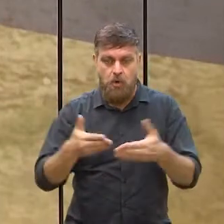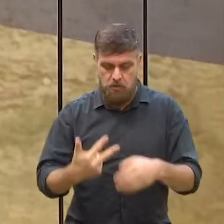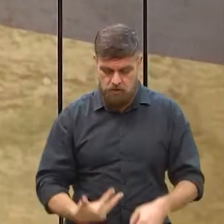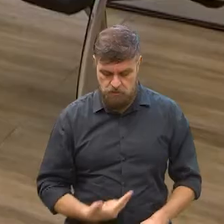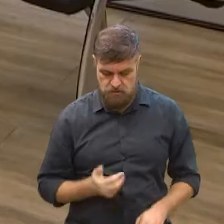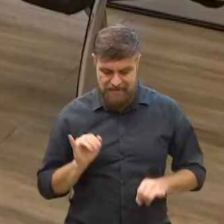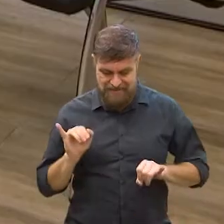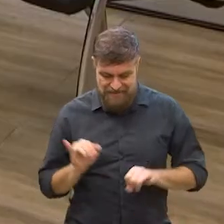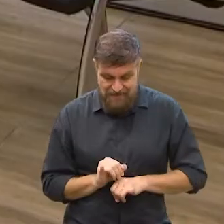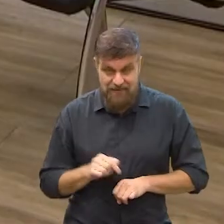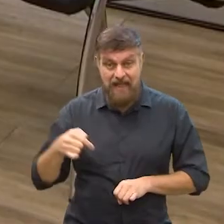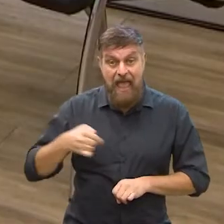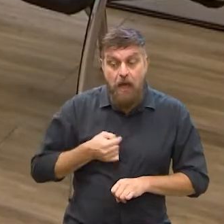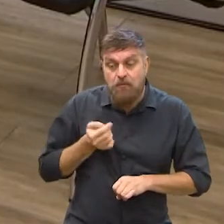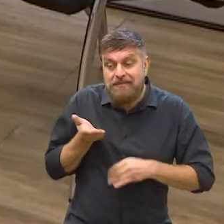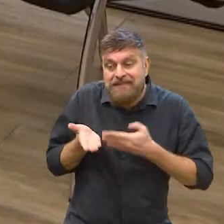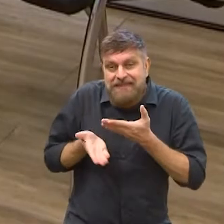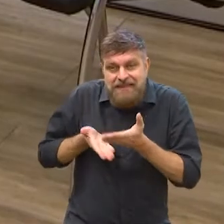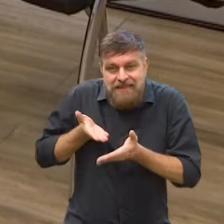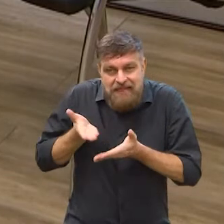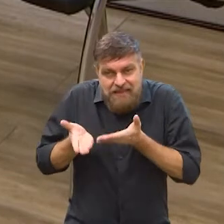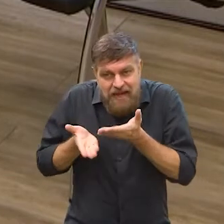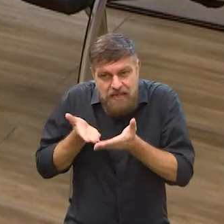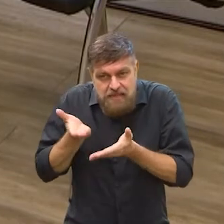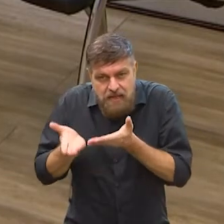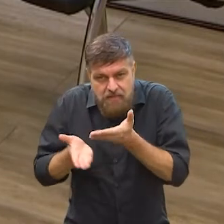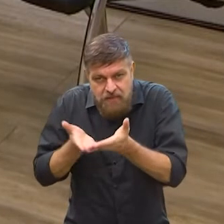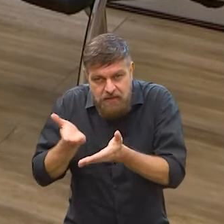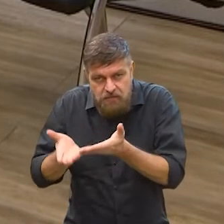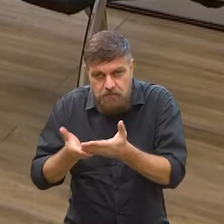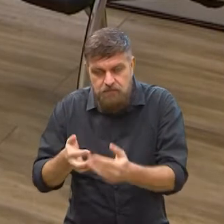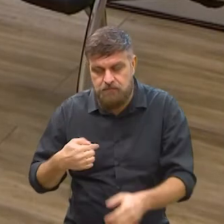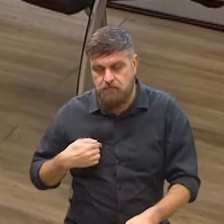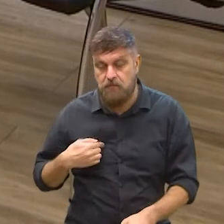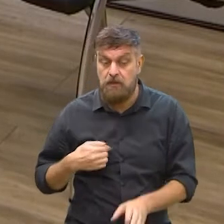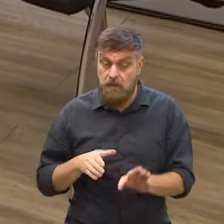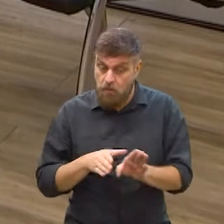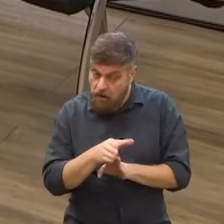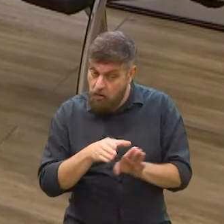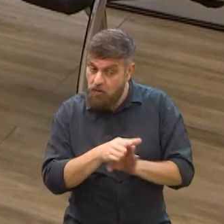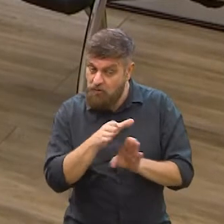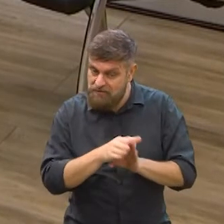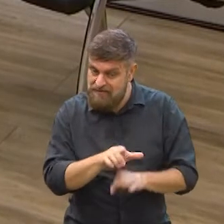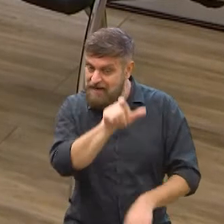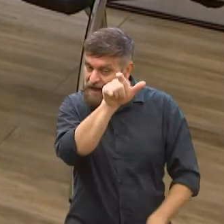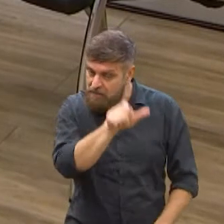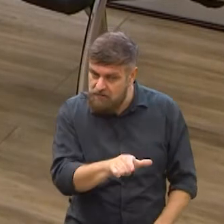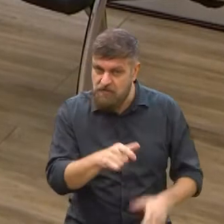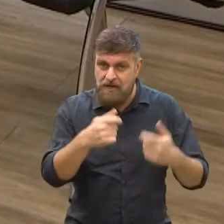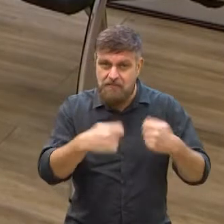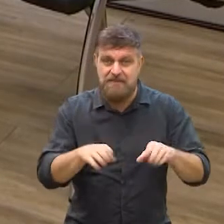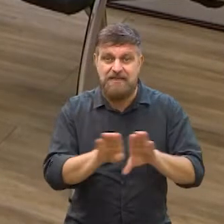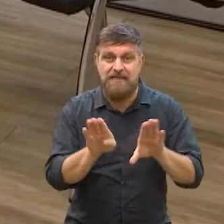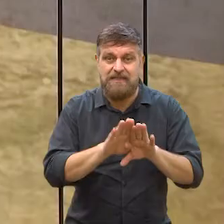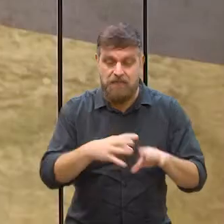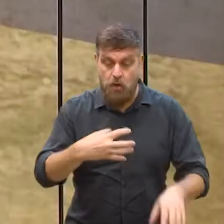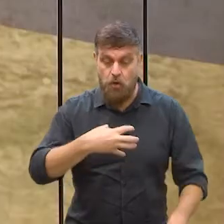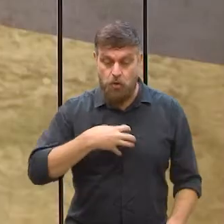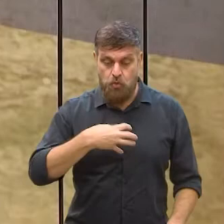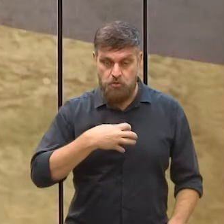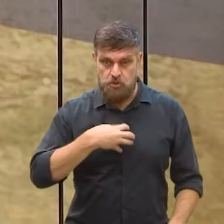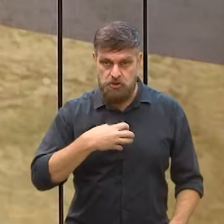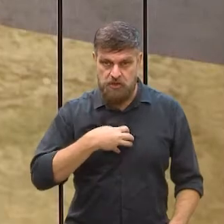um tratamento, né, um tratamento maior, eu sempre enfatizo isso aos meus pacientes, mas se faz necessário mudar comportamento. E